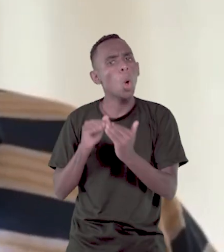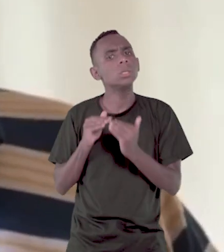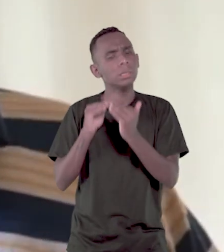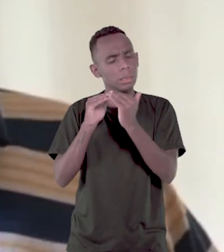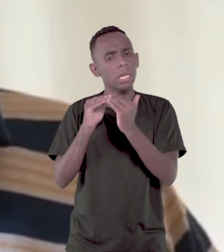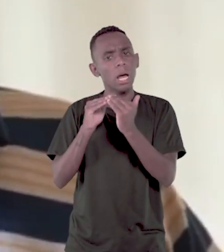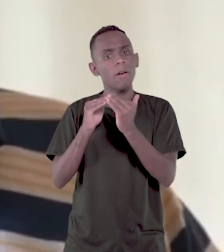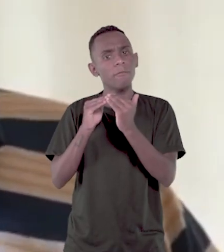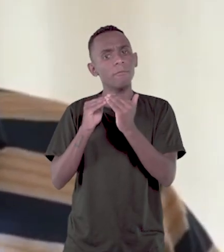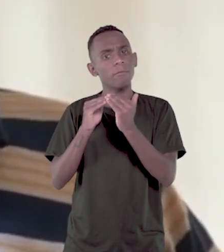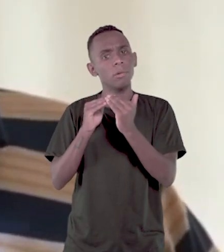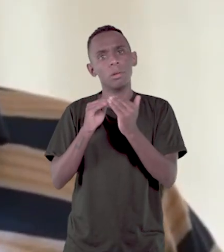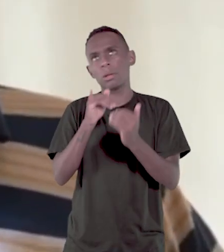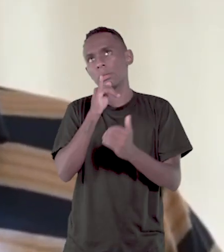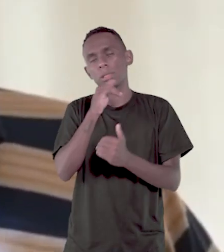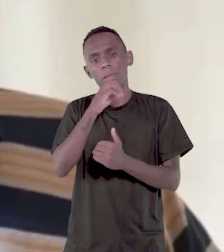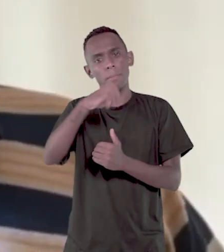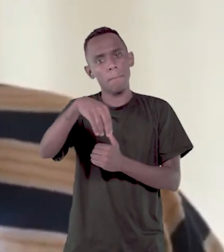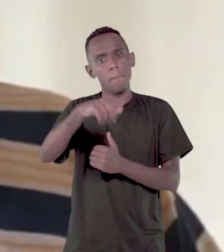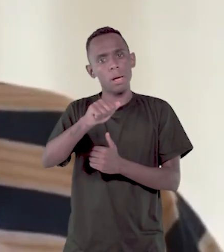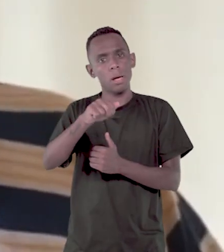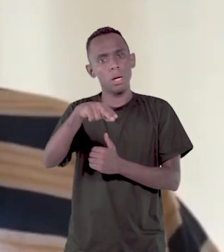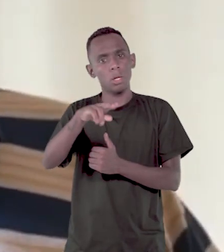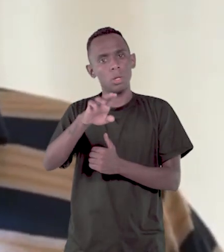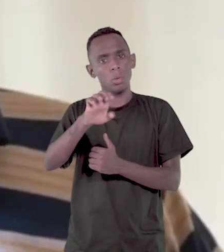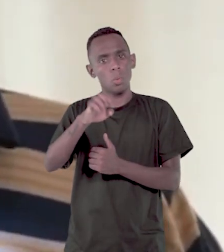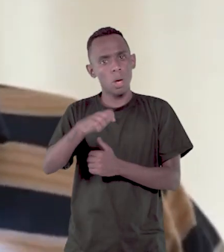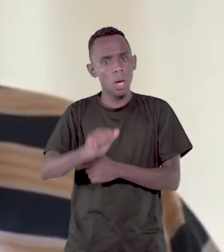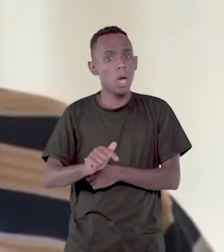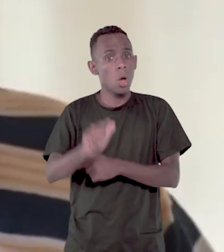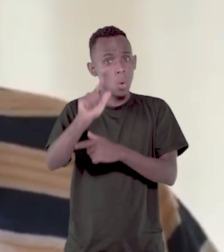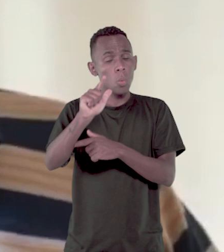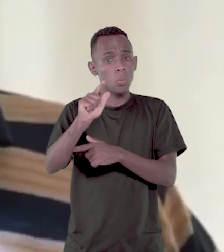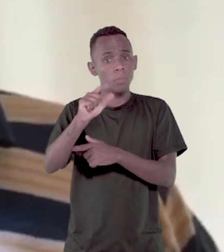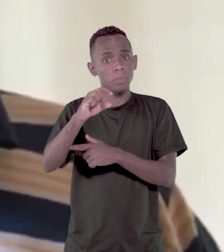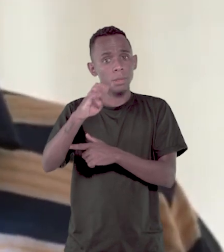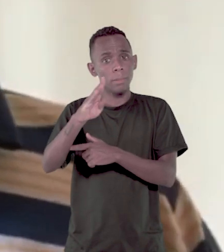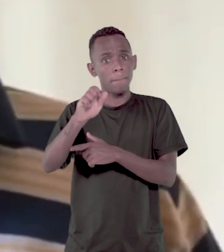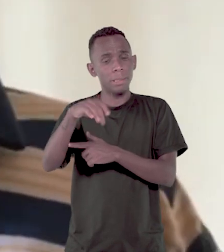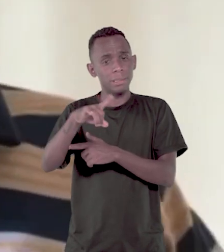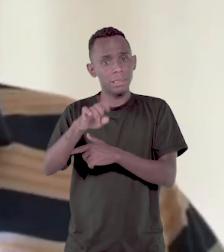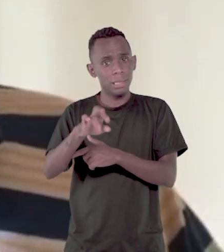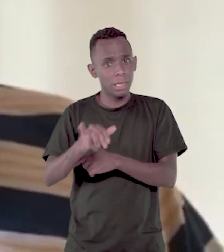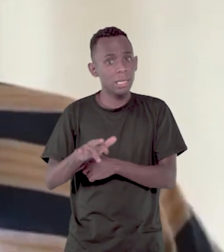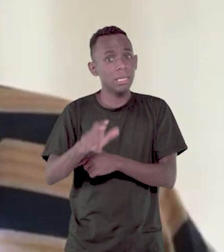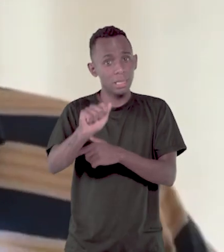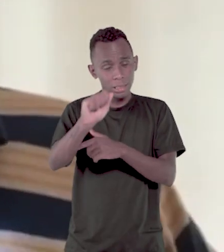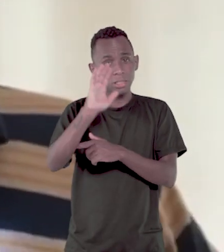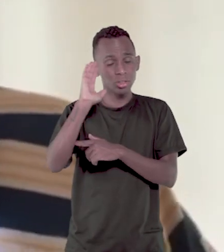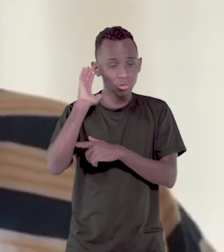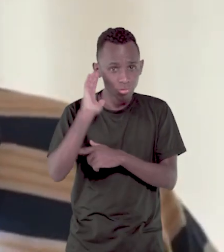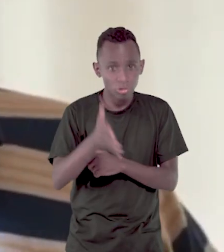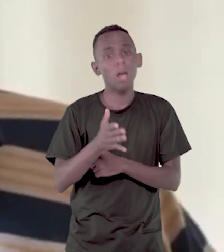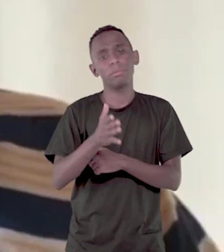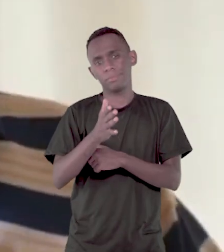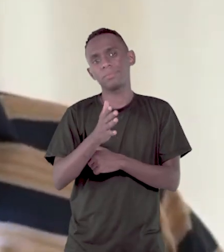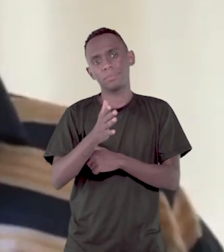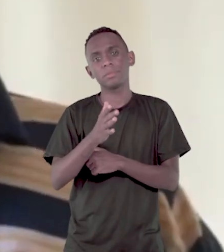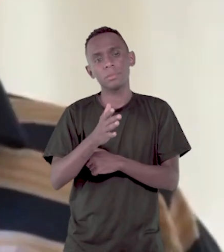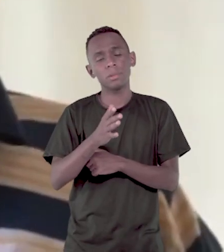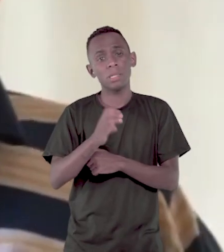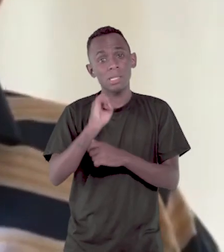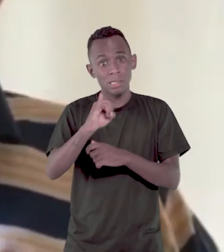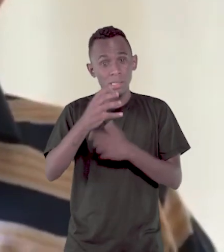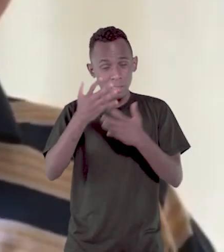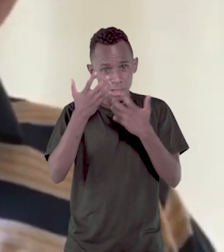tinham a ver com essas mudanças. Né? O próprio Manuel Bandeira, que estava morando no Rio de Janeiro na época, ele já era modernista, antes do modernismo,